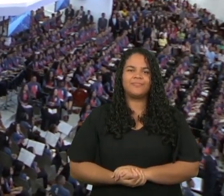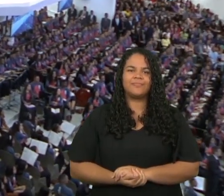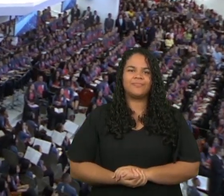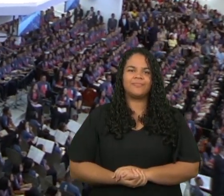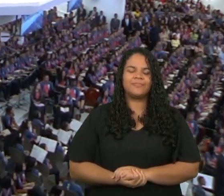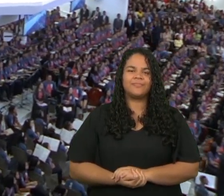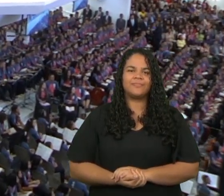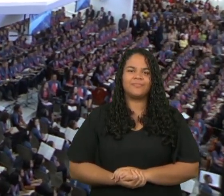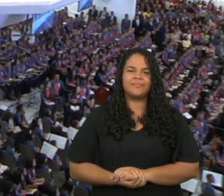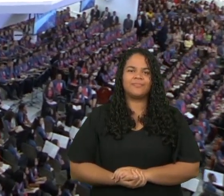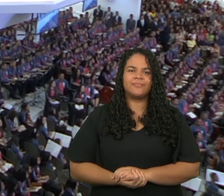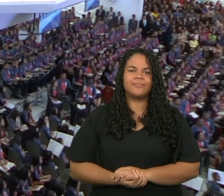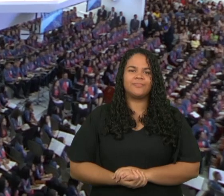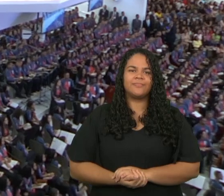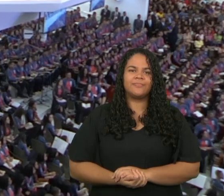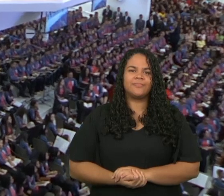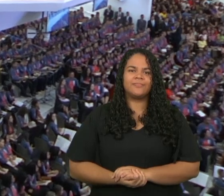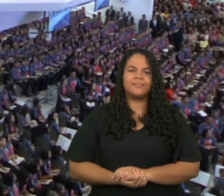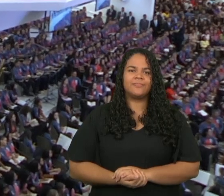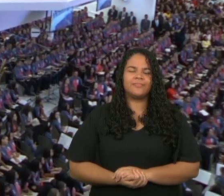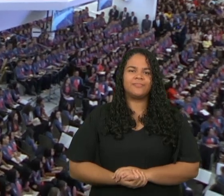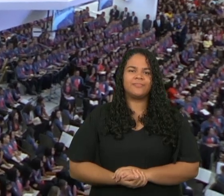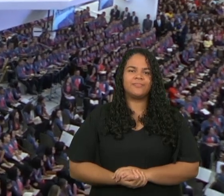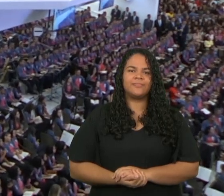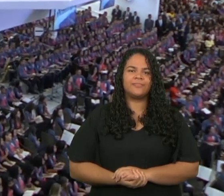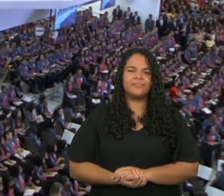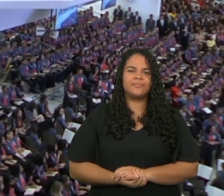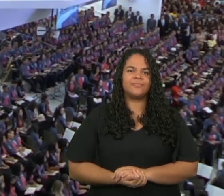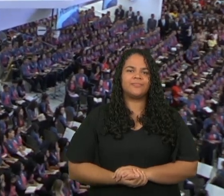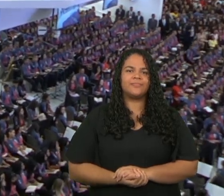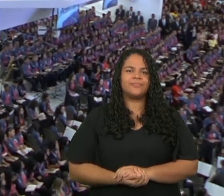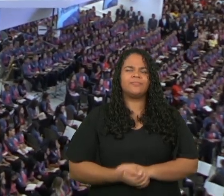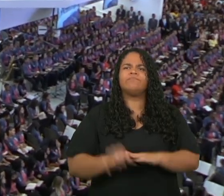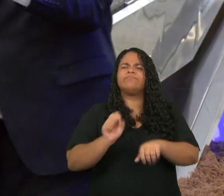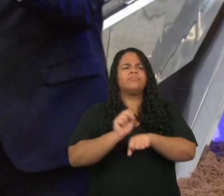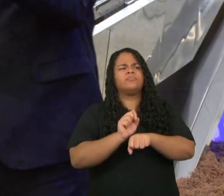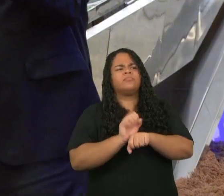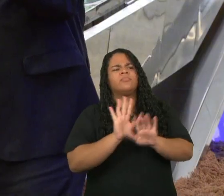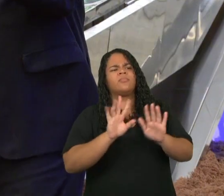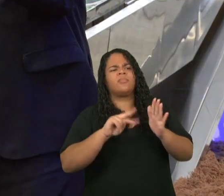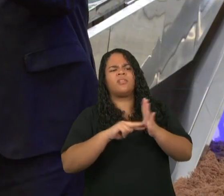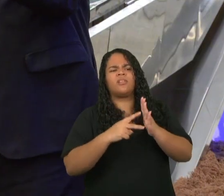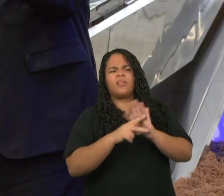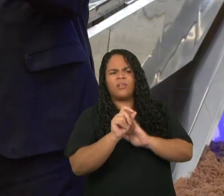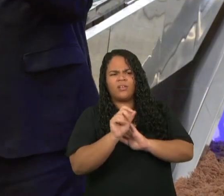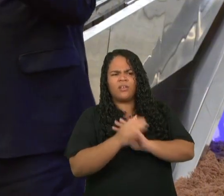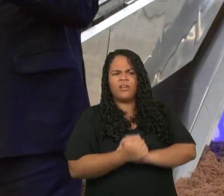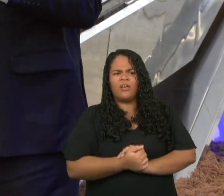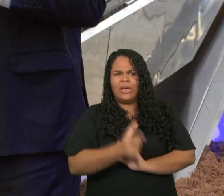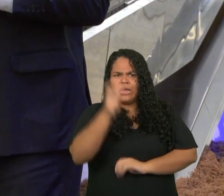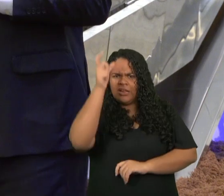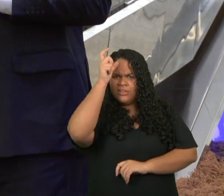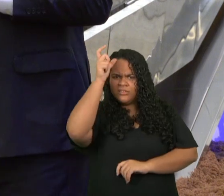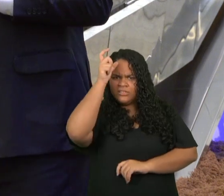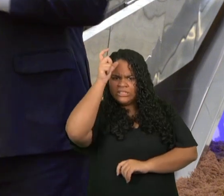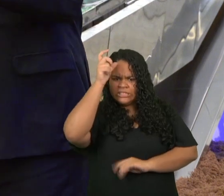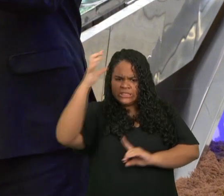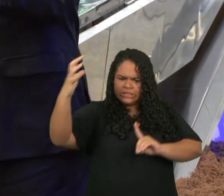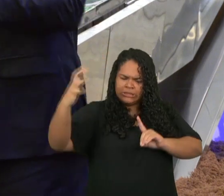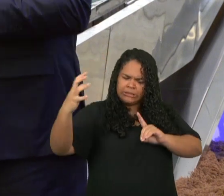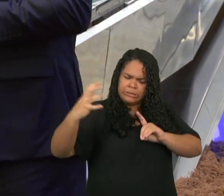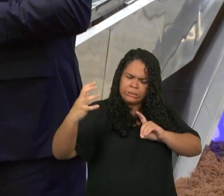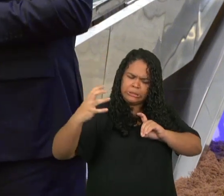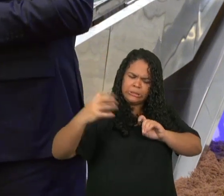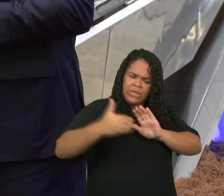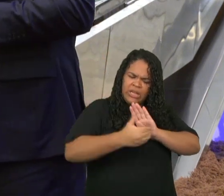Agora escuta. Então, peraí. Quer dizer que o que o diabo vai atacar em mim não é a